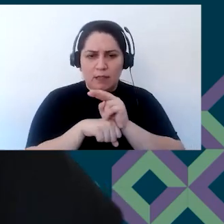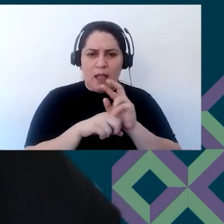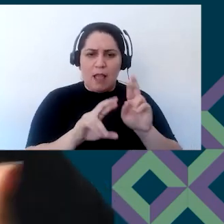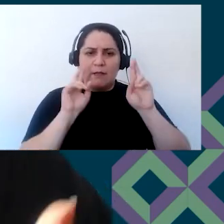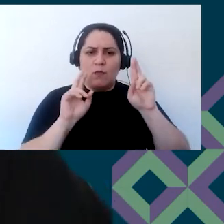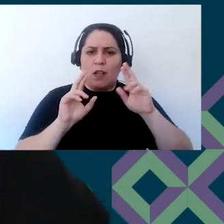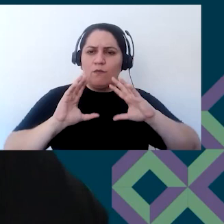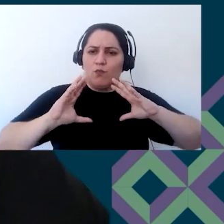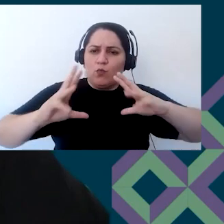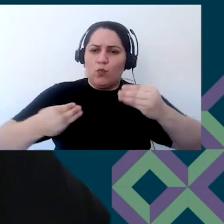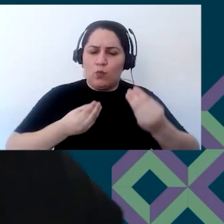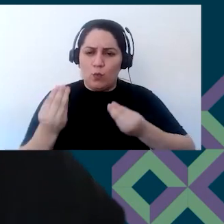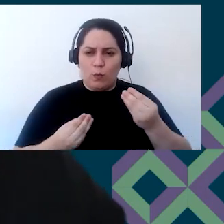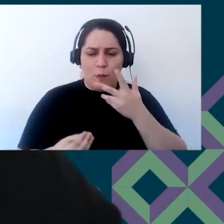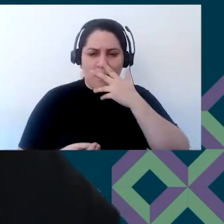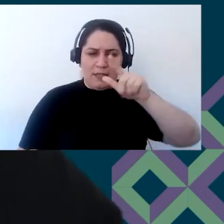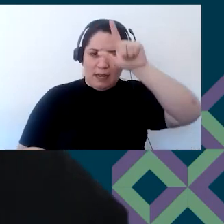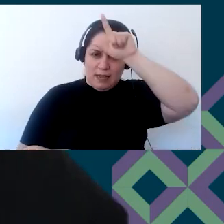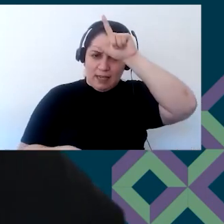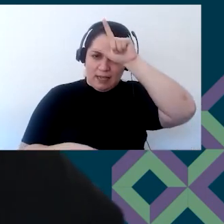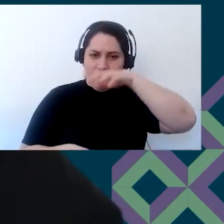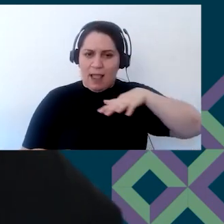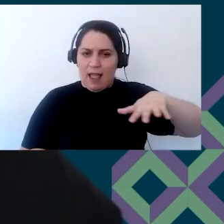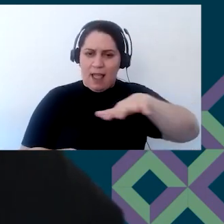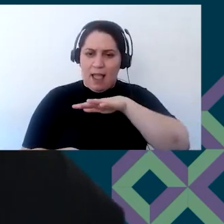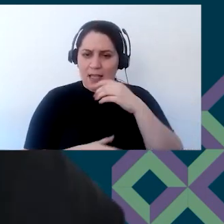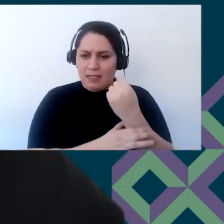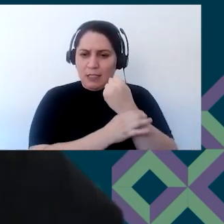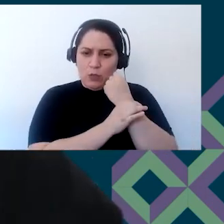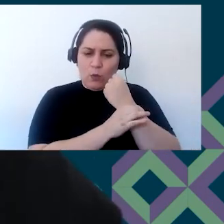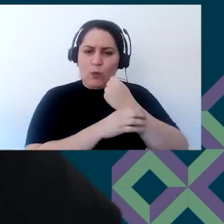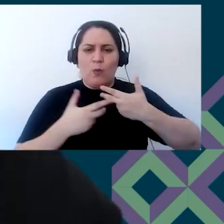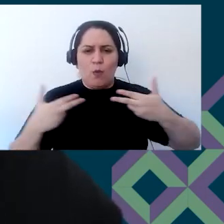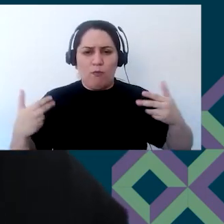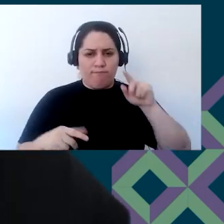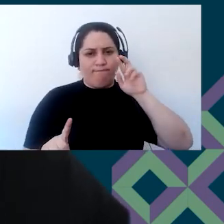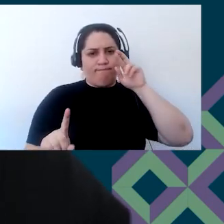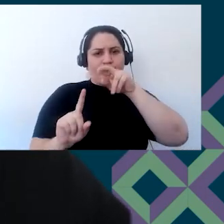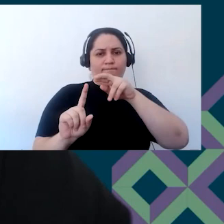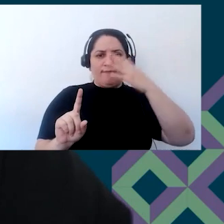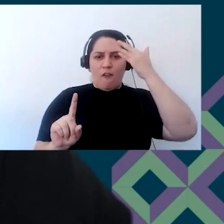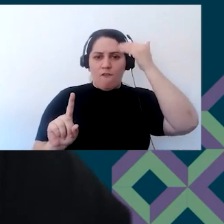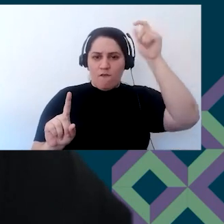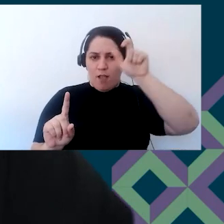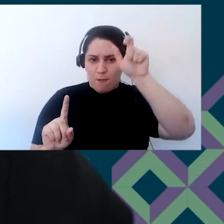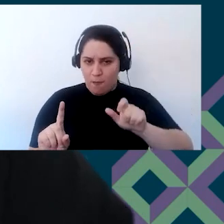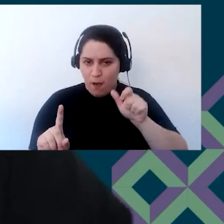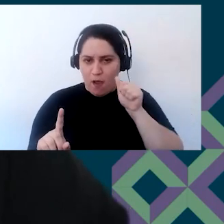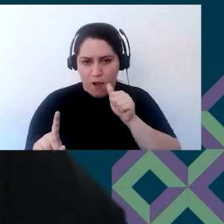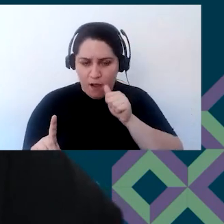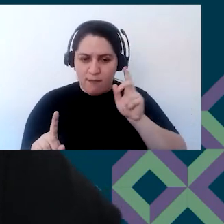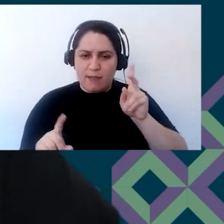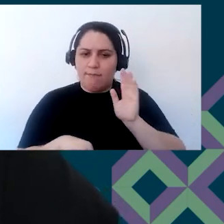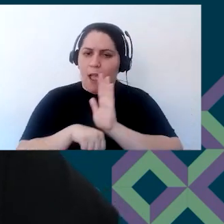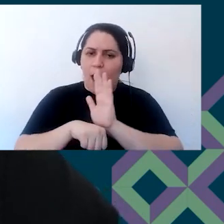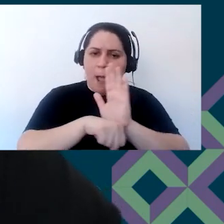que é uma espécie de liderança, né, de segurança, uma pessoa super referência que apoia as demais colegas nos